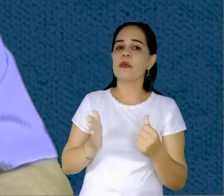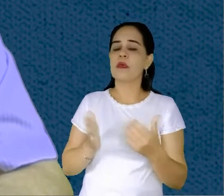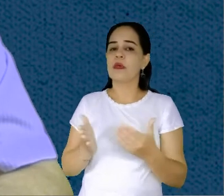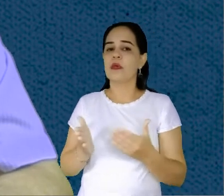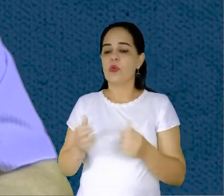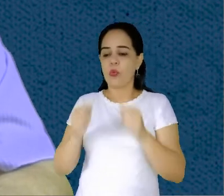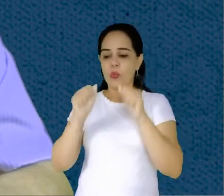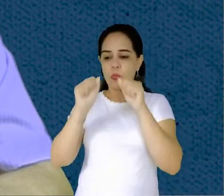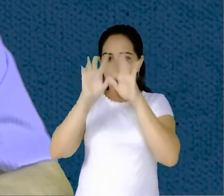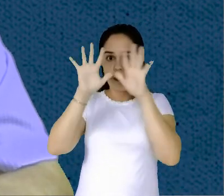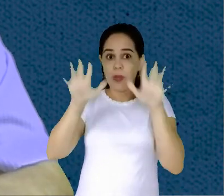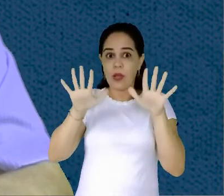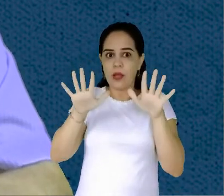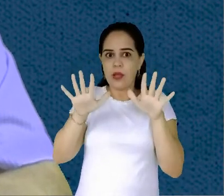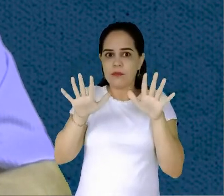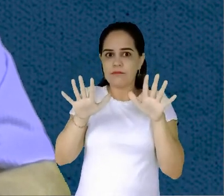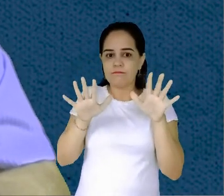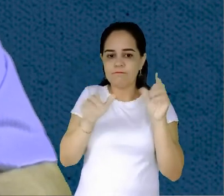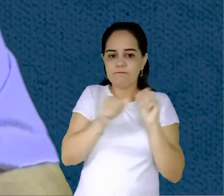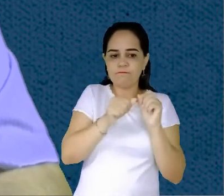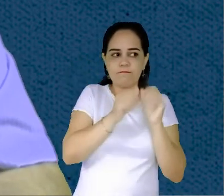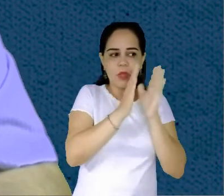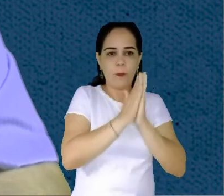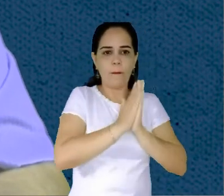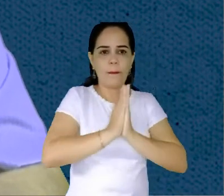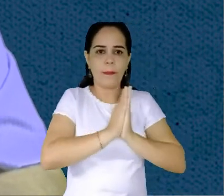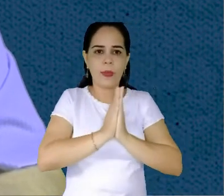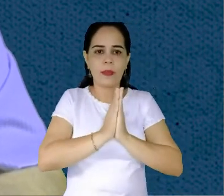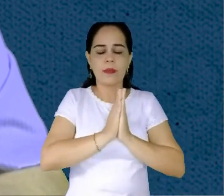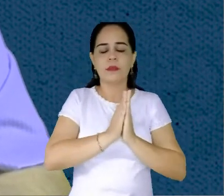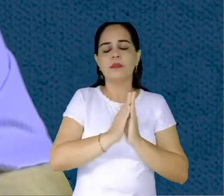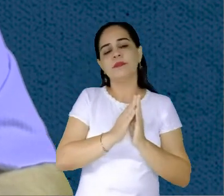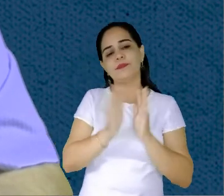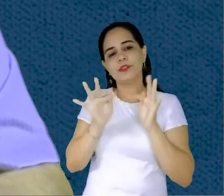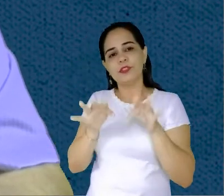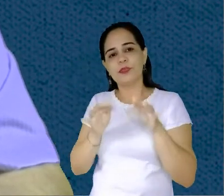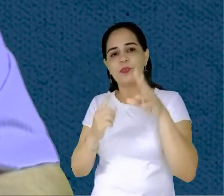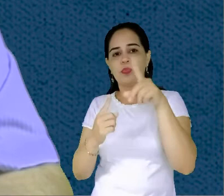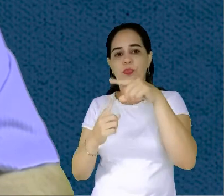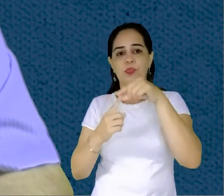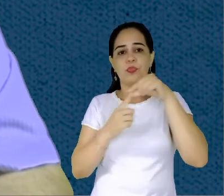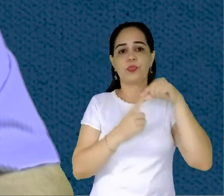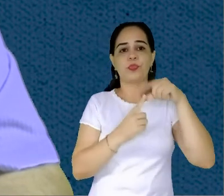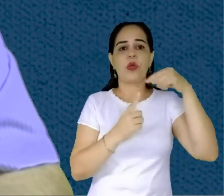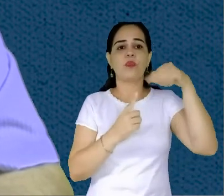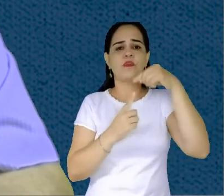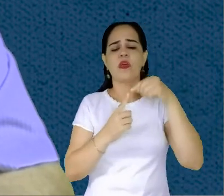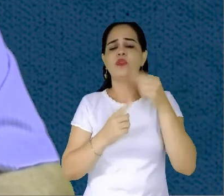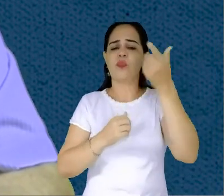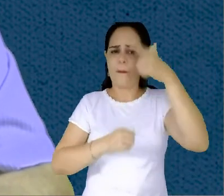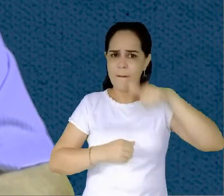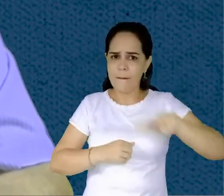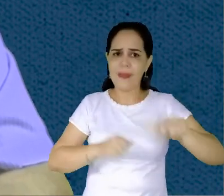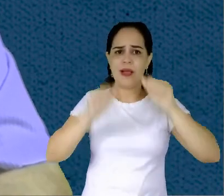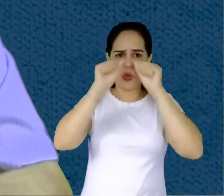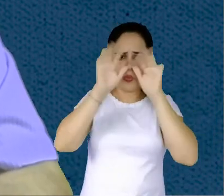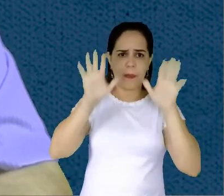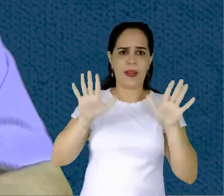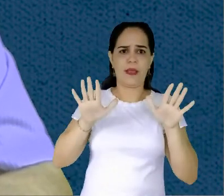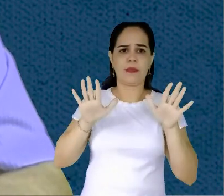depois a santidade como santos, é necessário outro milagre. Tá? De forma que, em cada